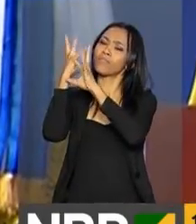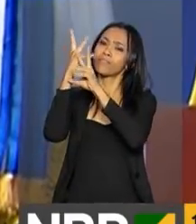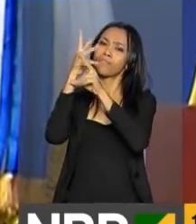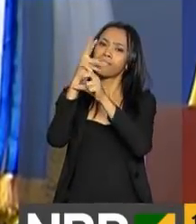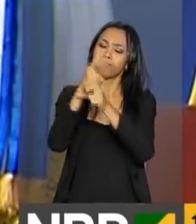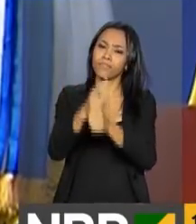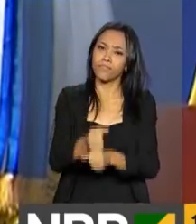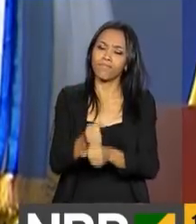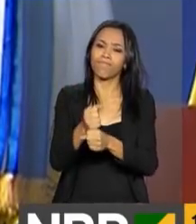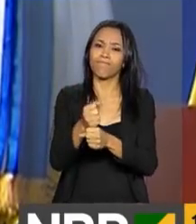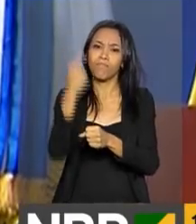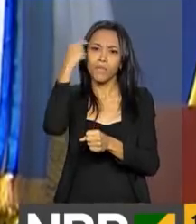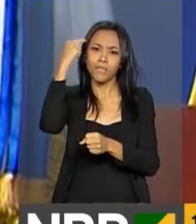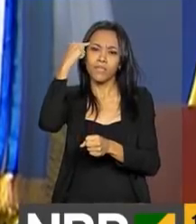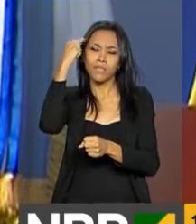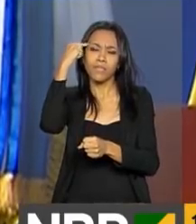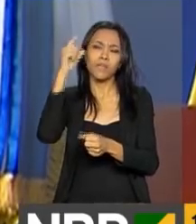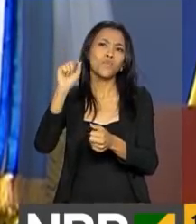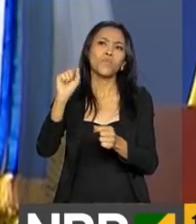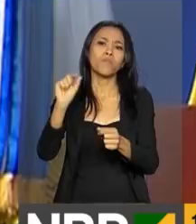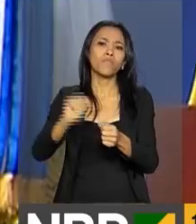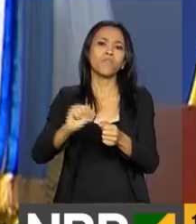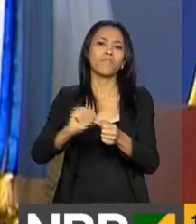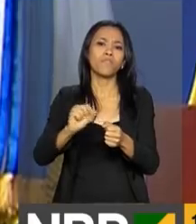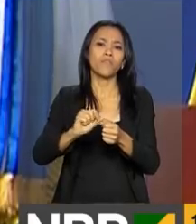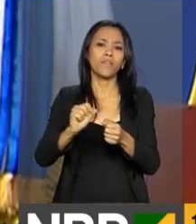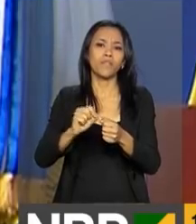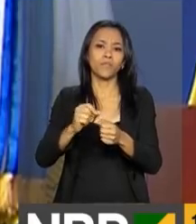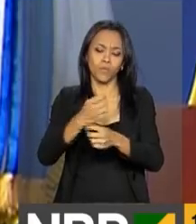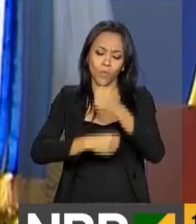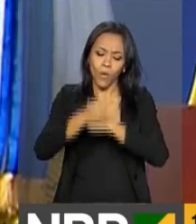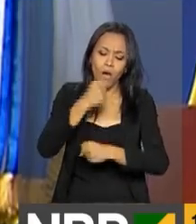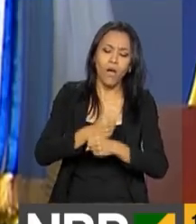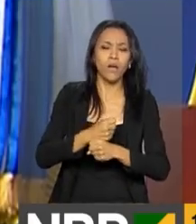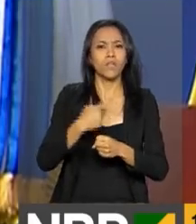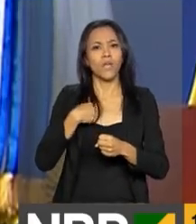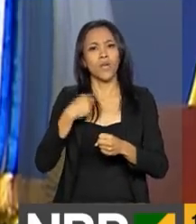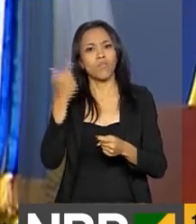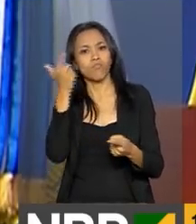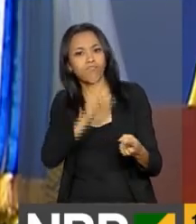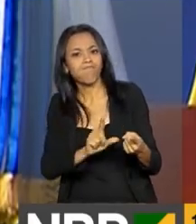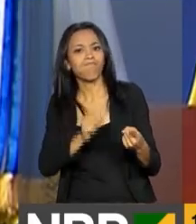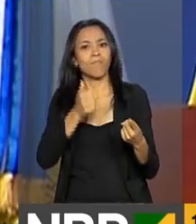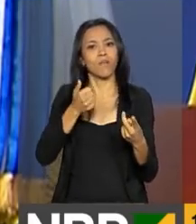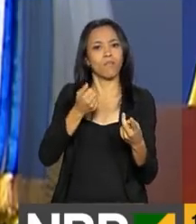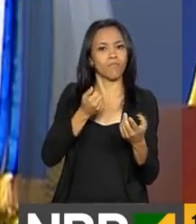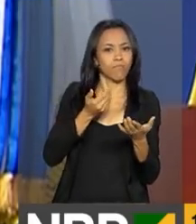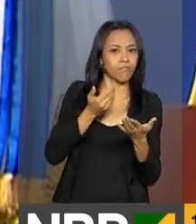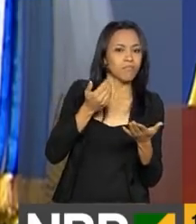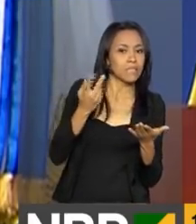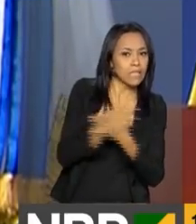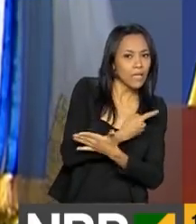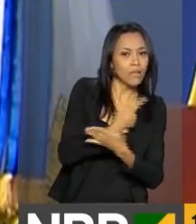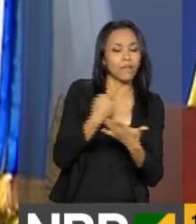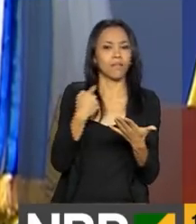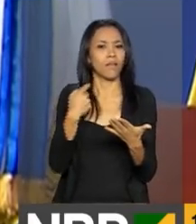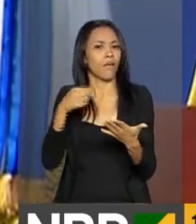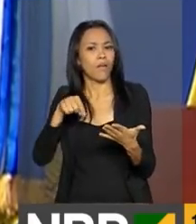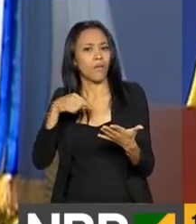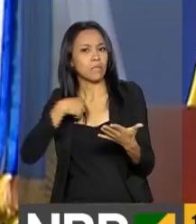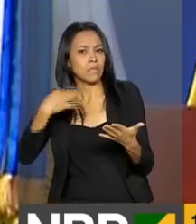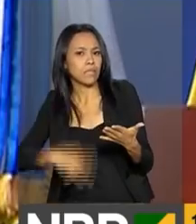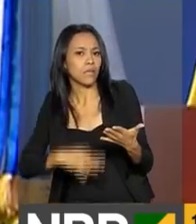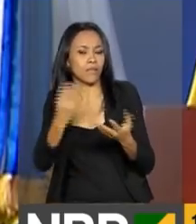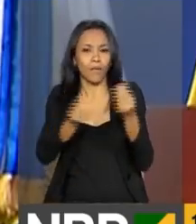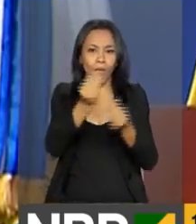Você quer sempre saber o que foi feito no ano, onde você acertou, onde você errou, porque o Natal